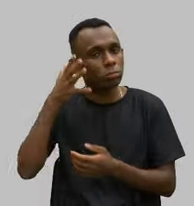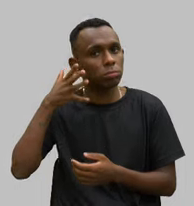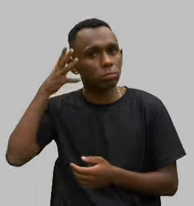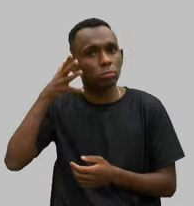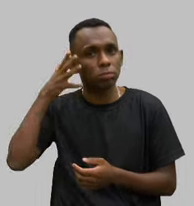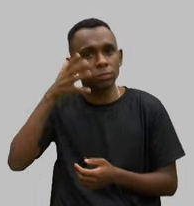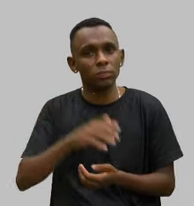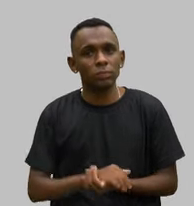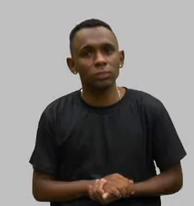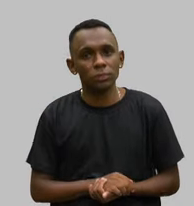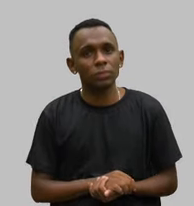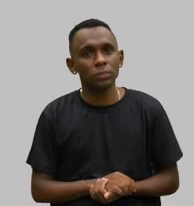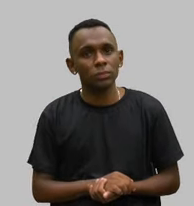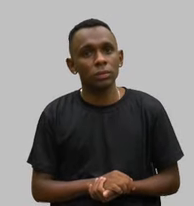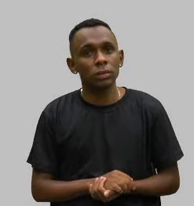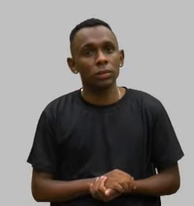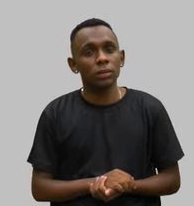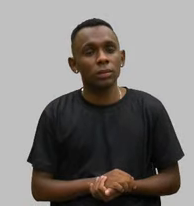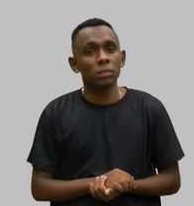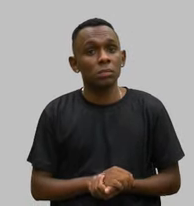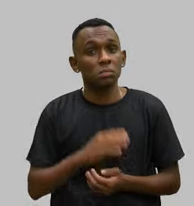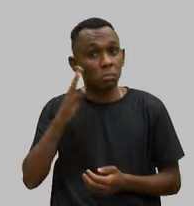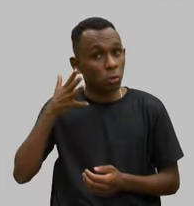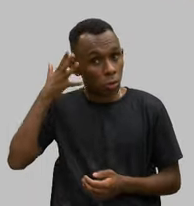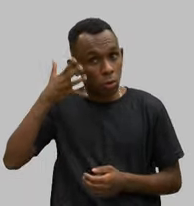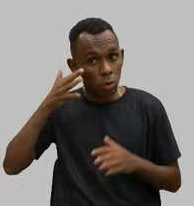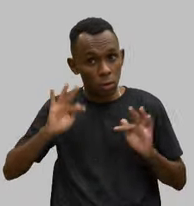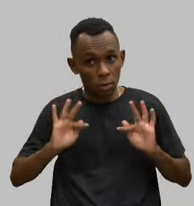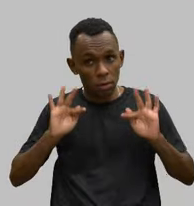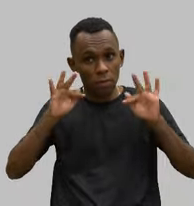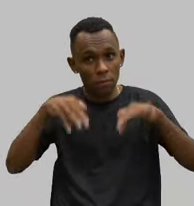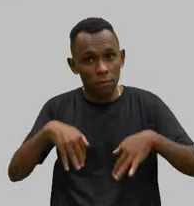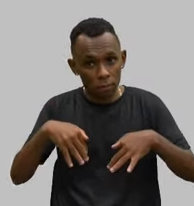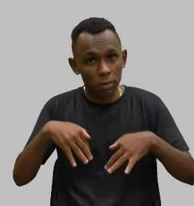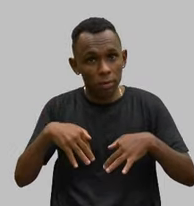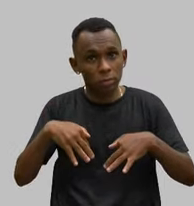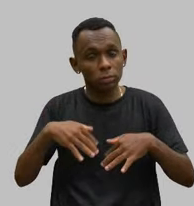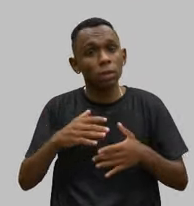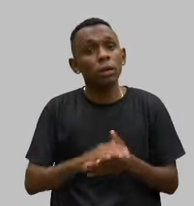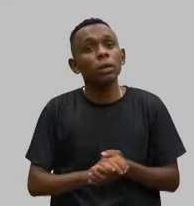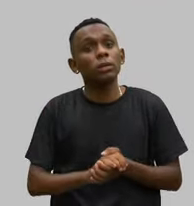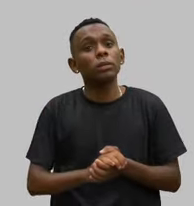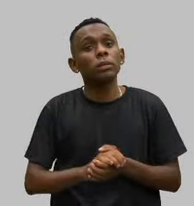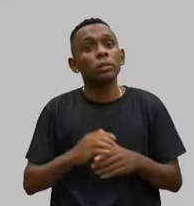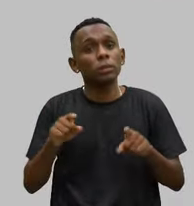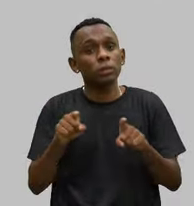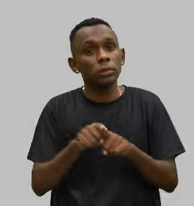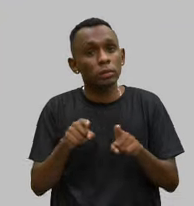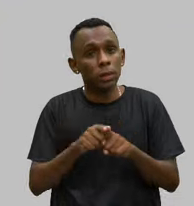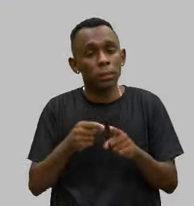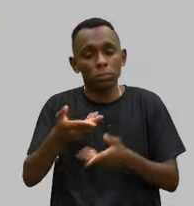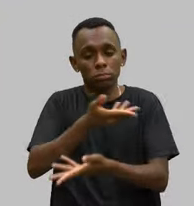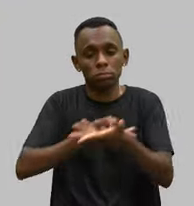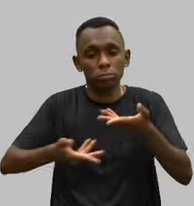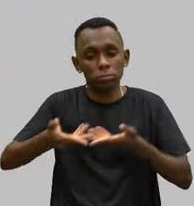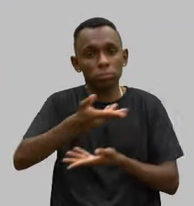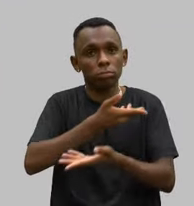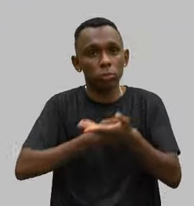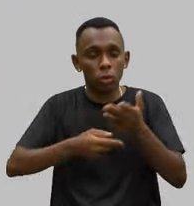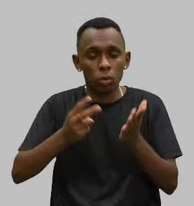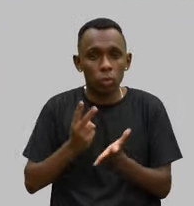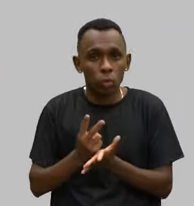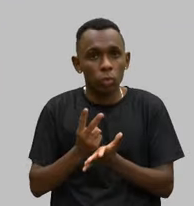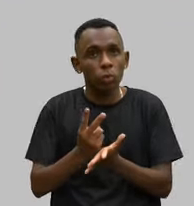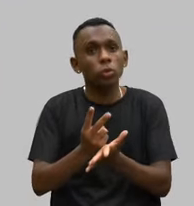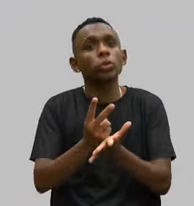inscrição encerradas as Exposições iniciais das autoridades estaduais a ordem de interpelação seguirá a